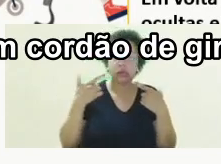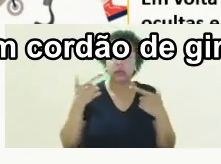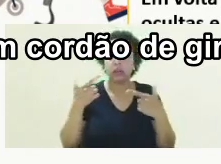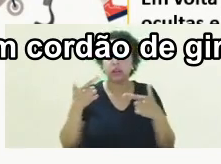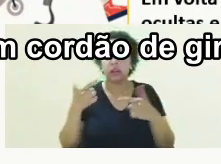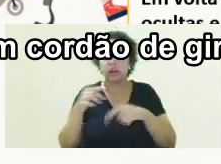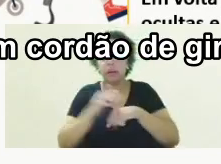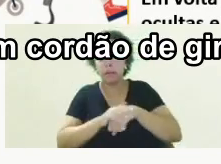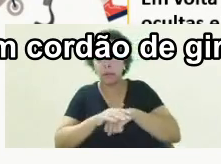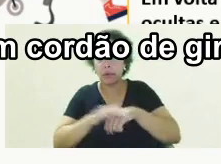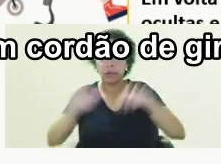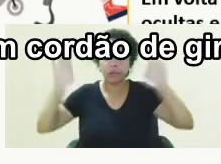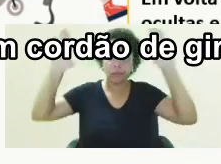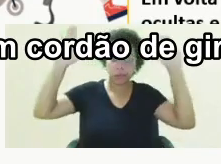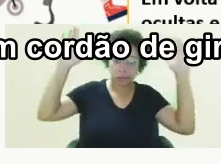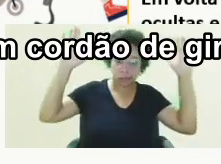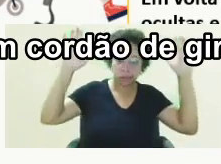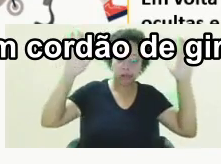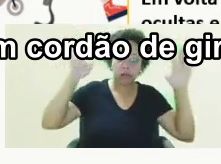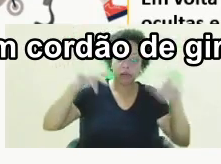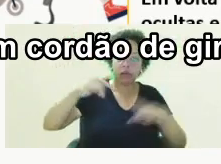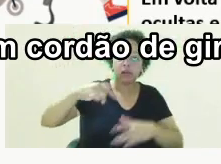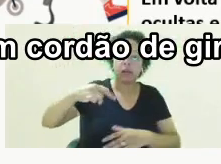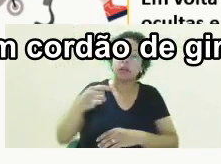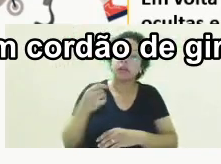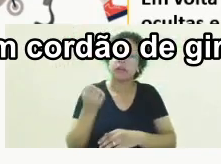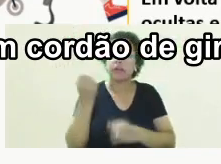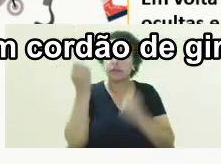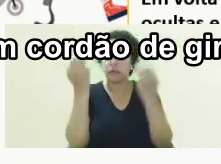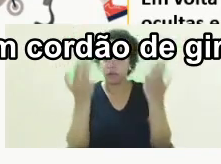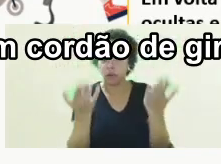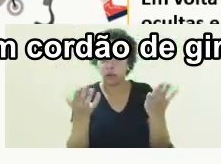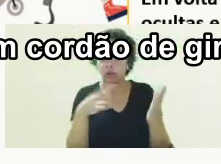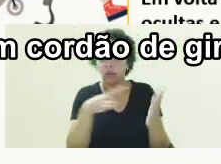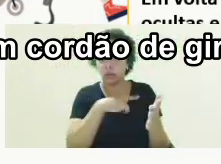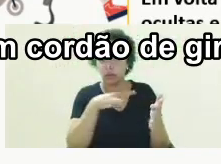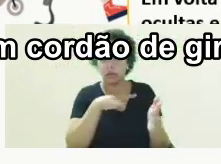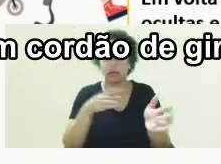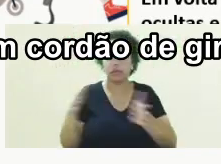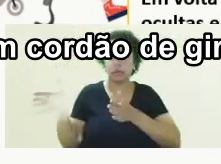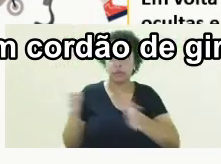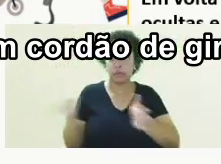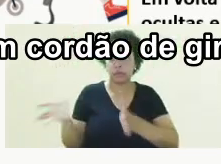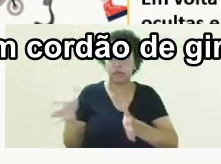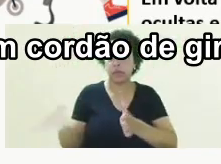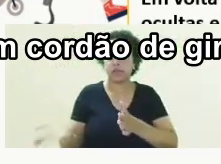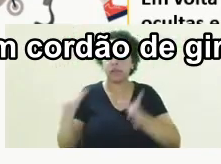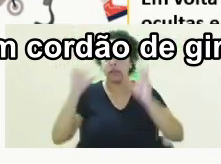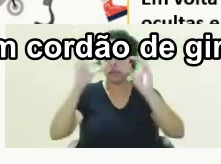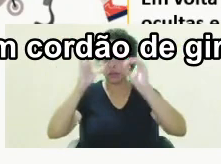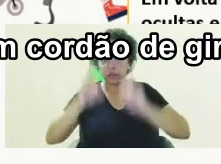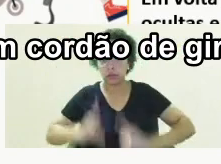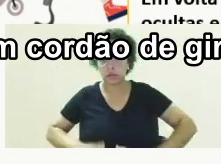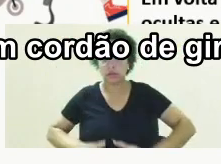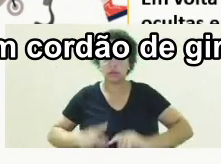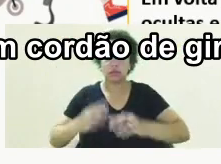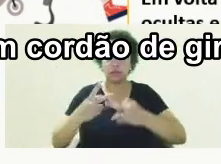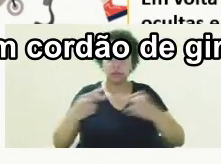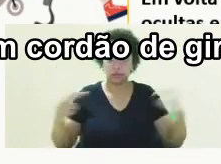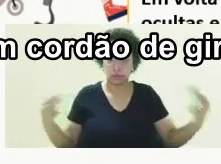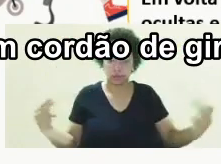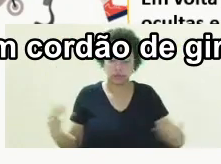símbolos de acessibilidade, deficiências ocultas e símbolos de neurodiversidade. Então, essas seriam as